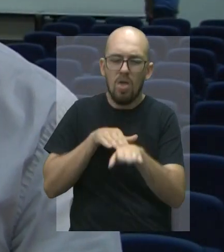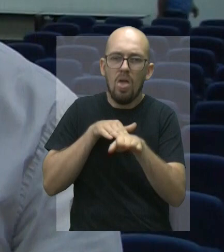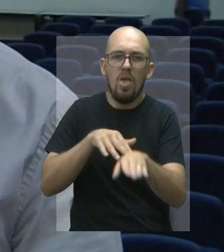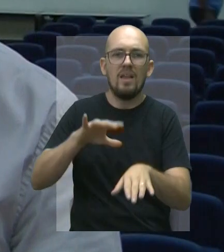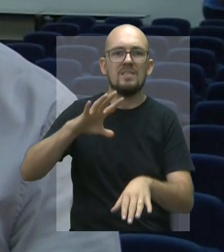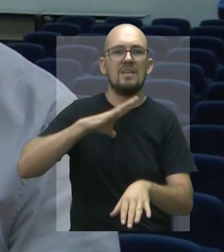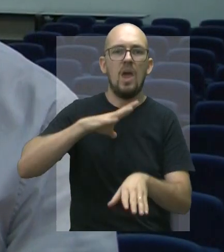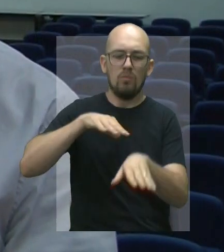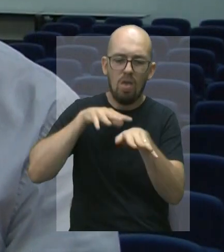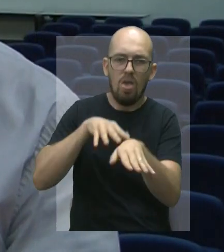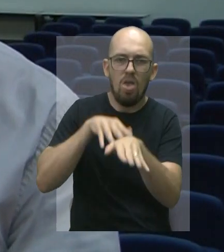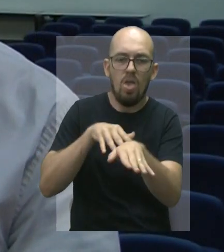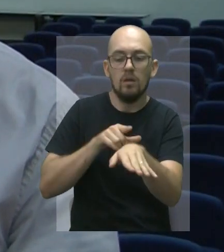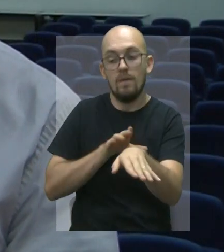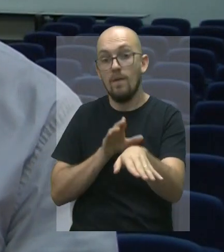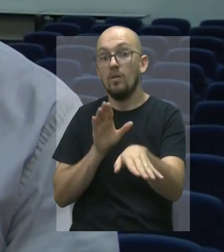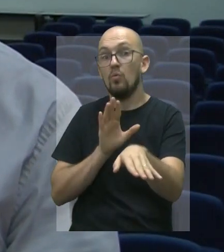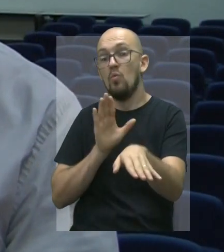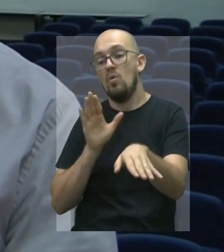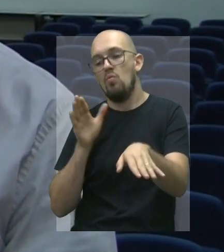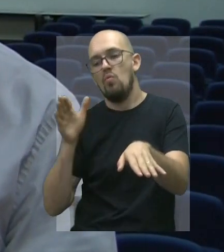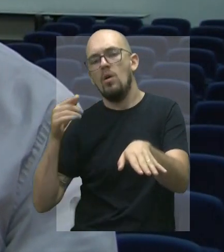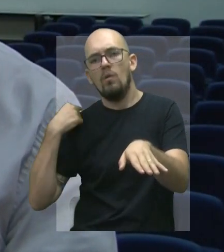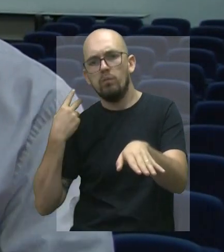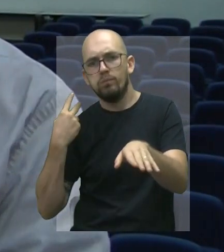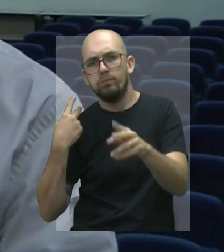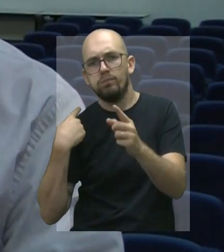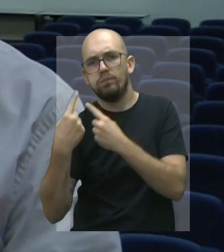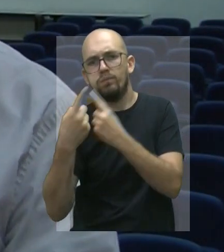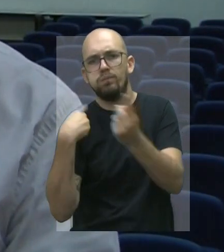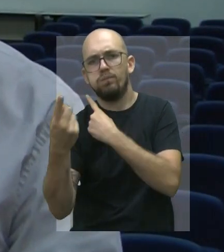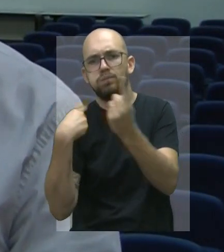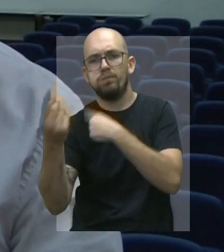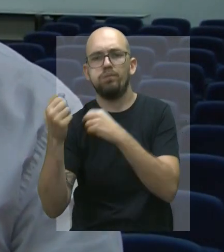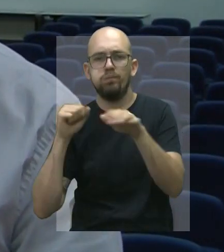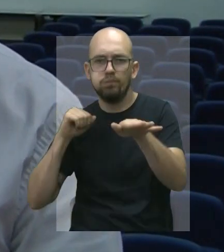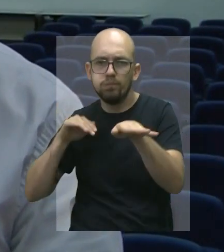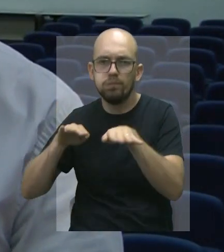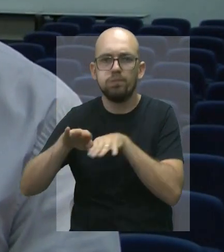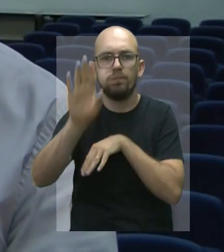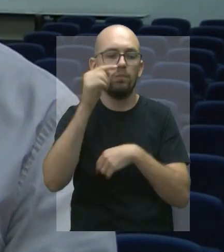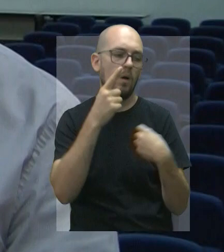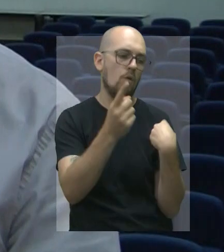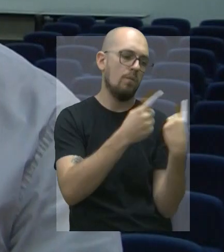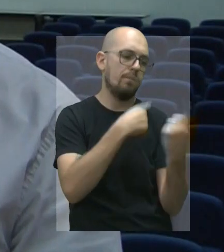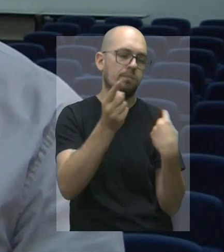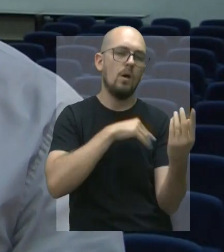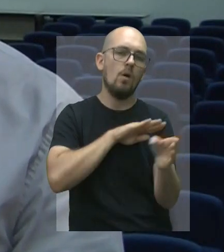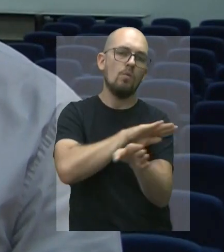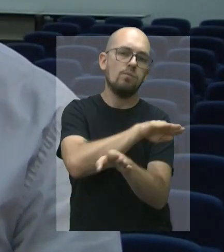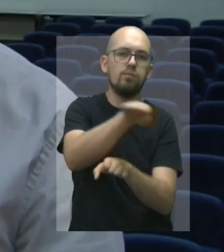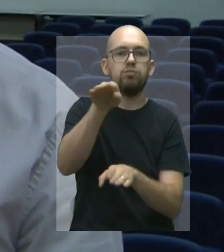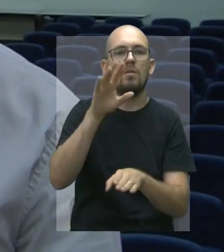centro, de criar vias mais ágeis para as pessoas se locomoverem na cidade e também